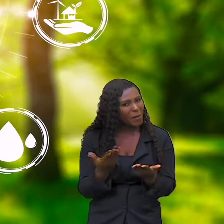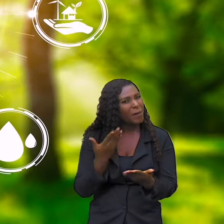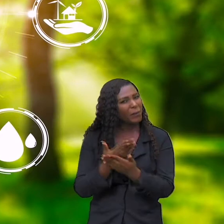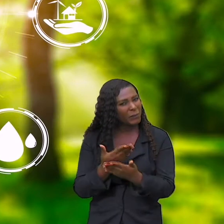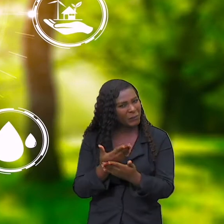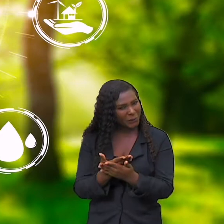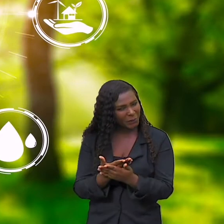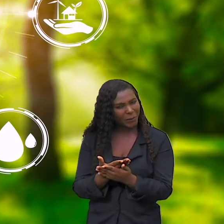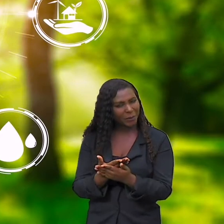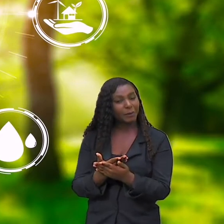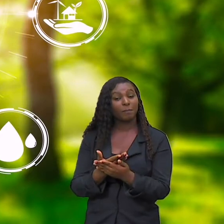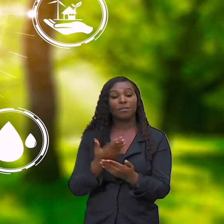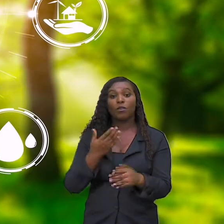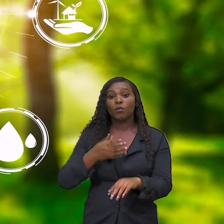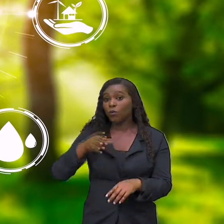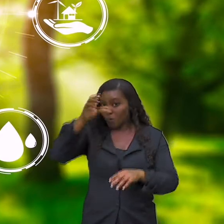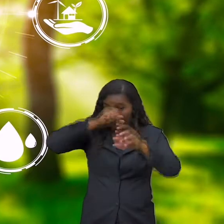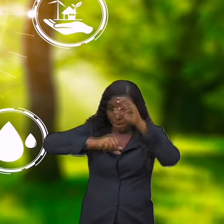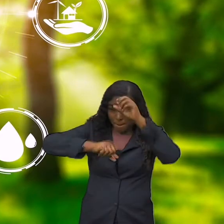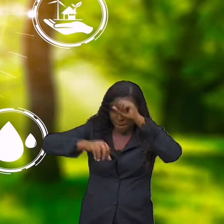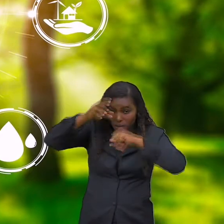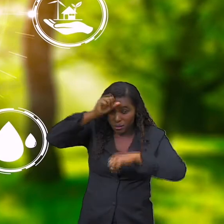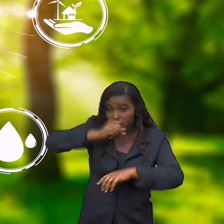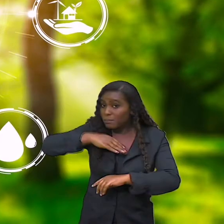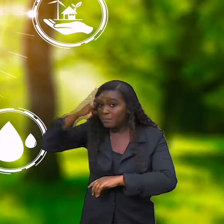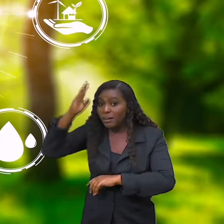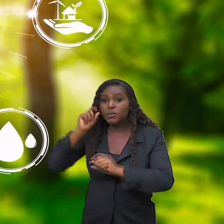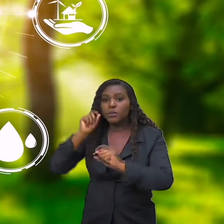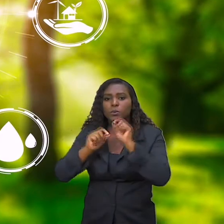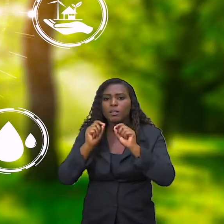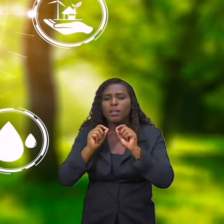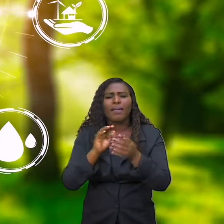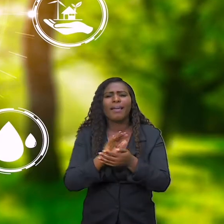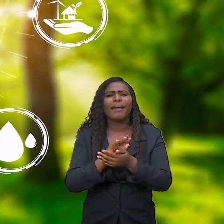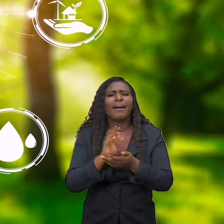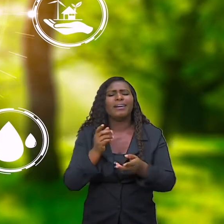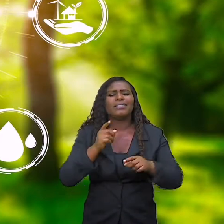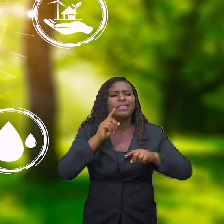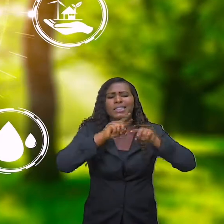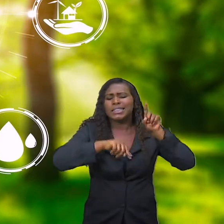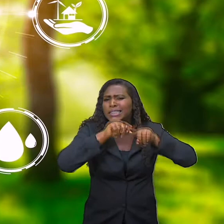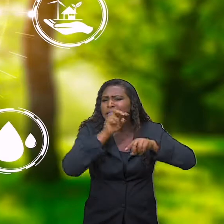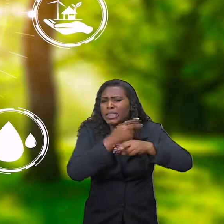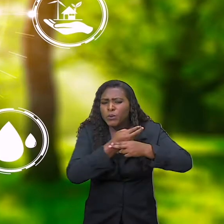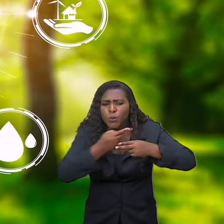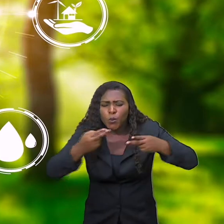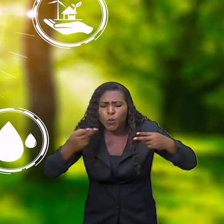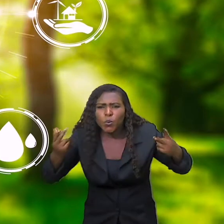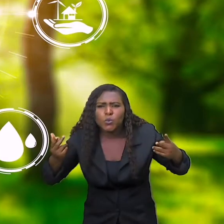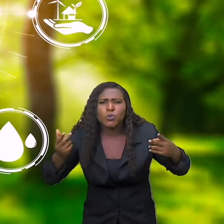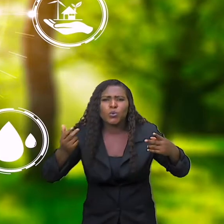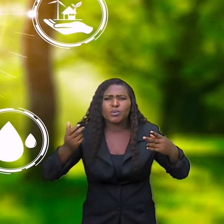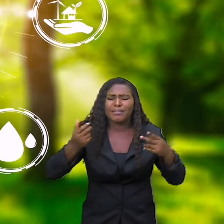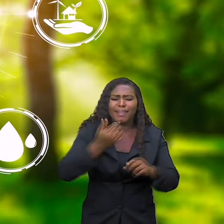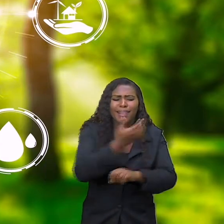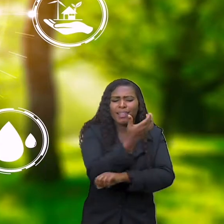um pouco mais de como esses recursos naturais, recursos de